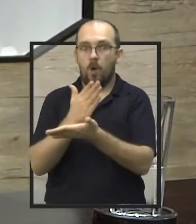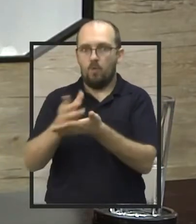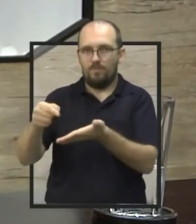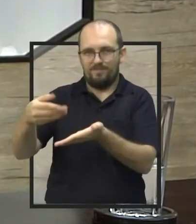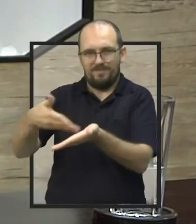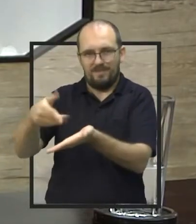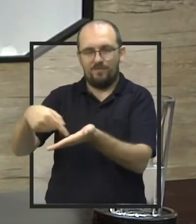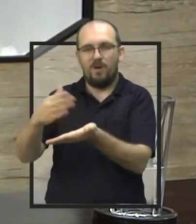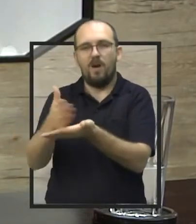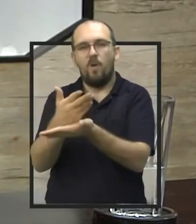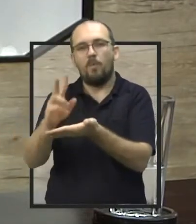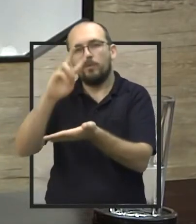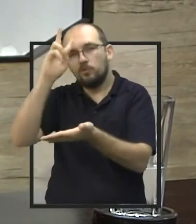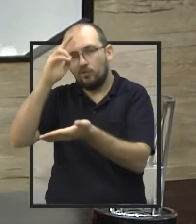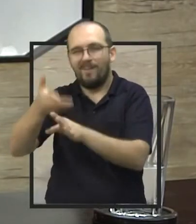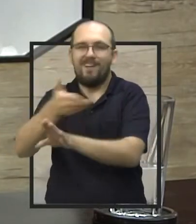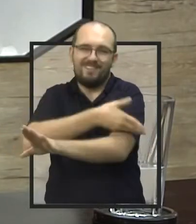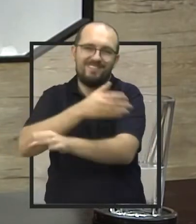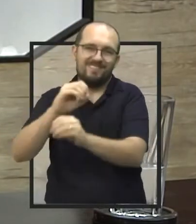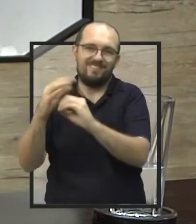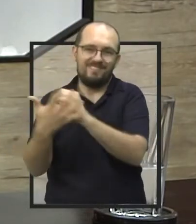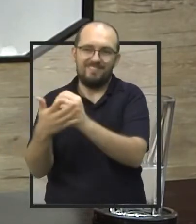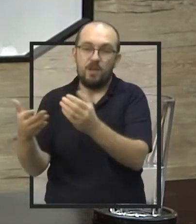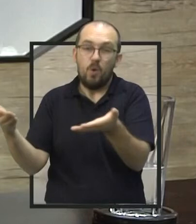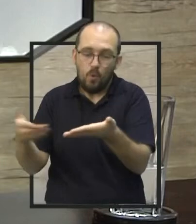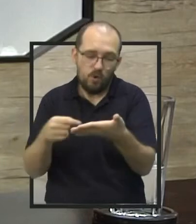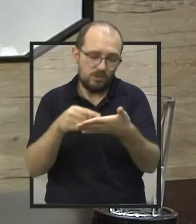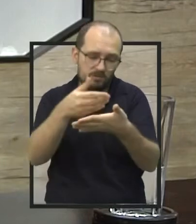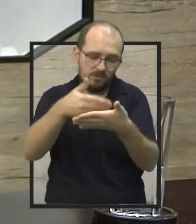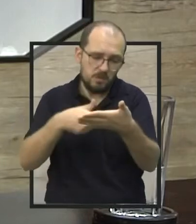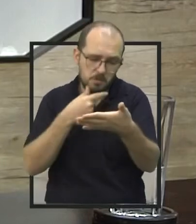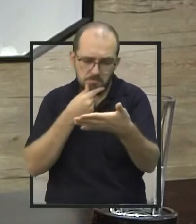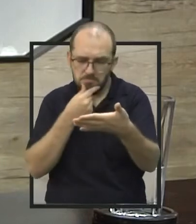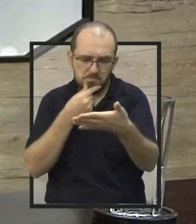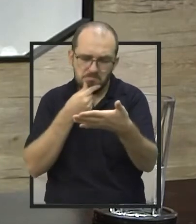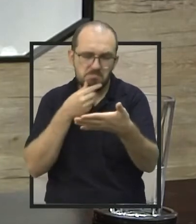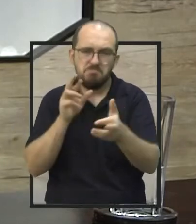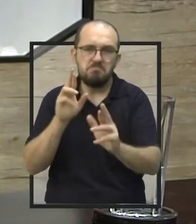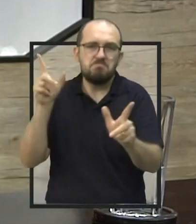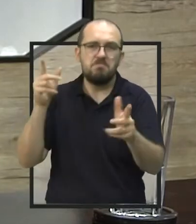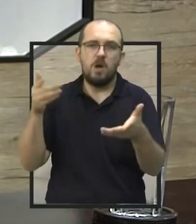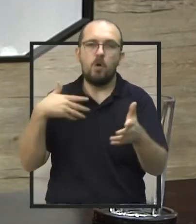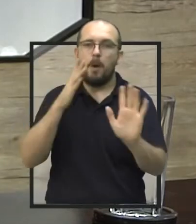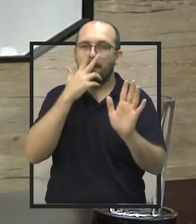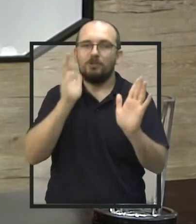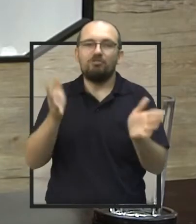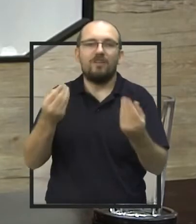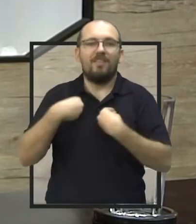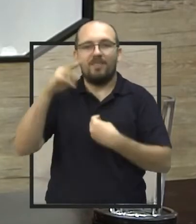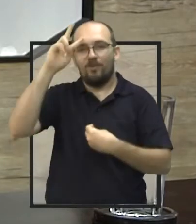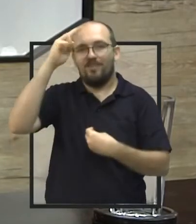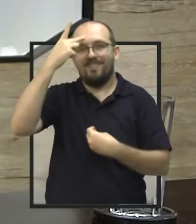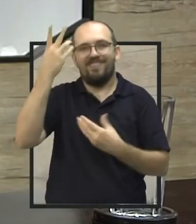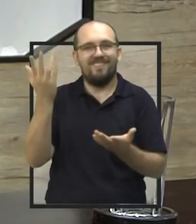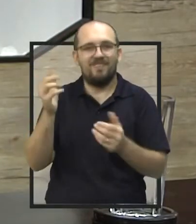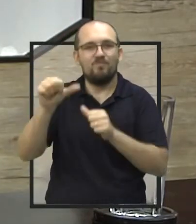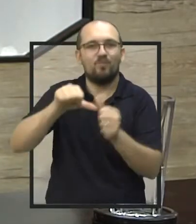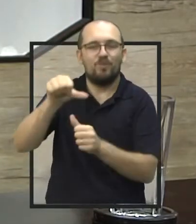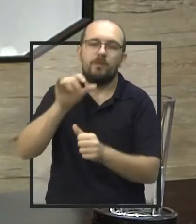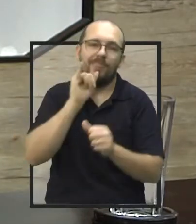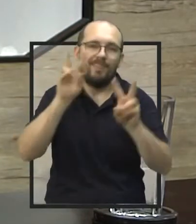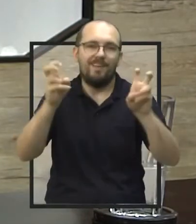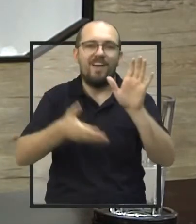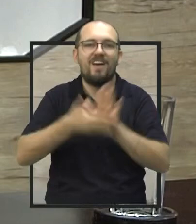para mim, foi um único surto cotidiano. Assim, é claro que eu tive micro surtos cotidianos